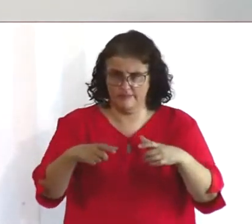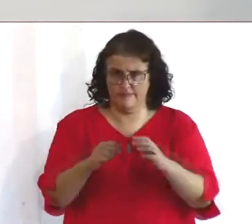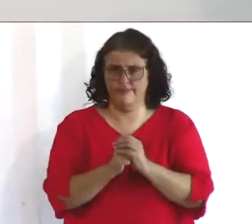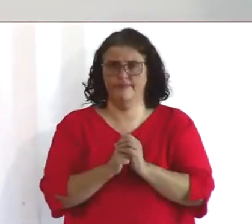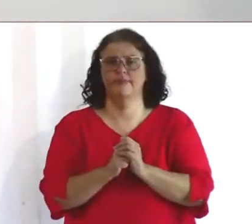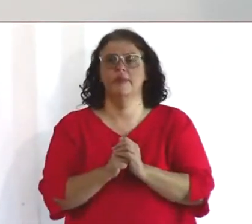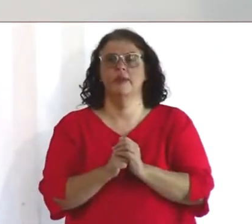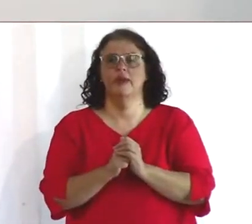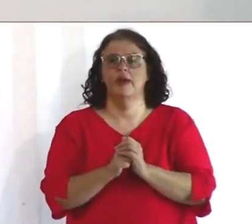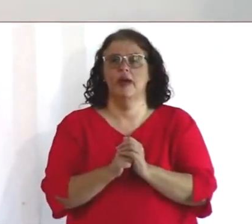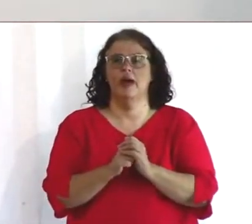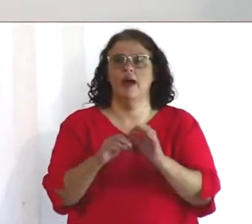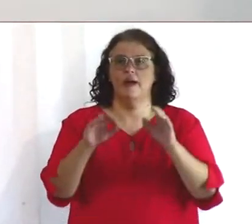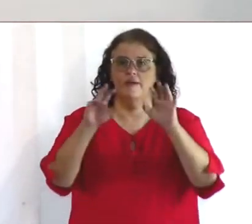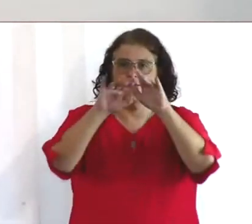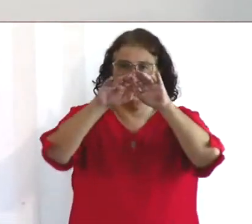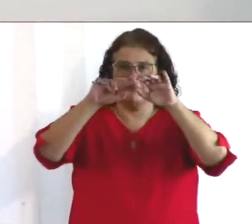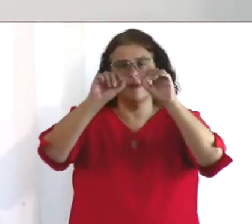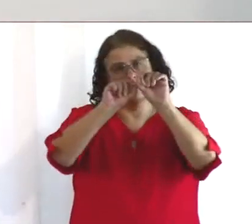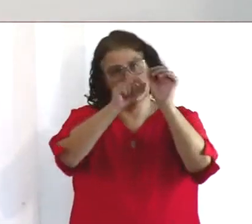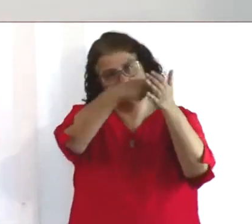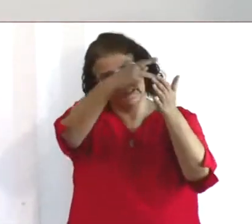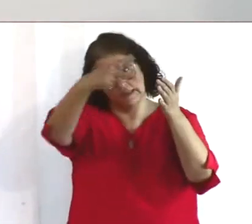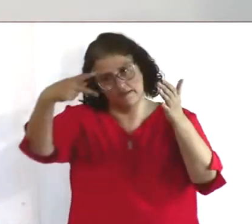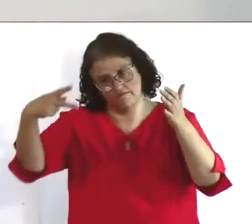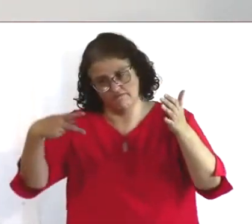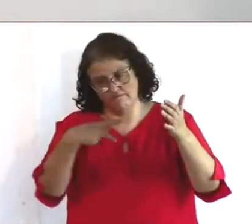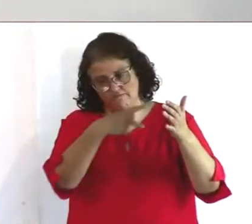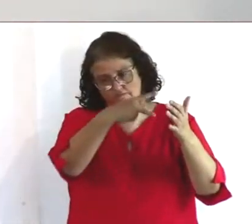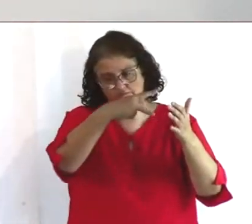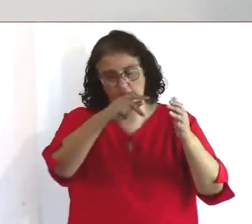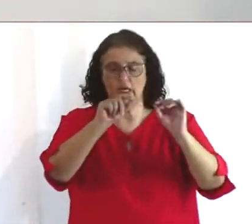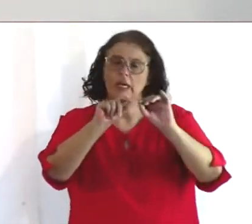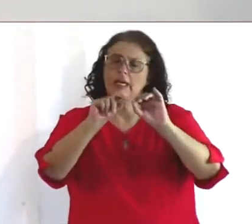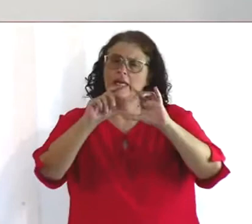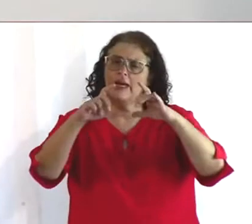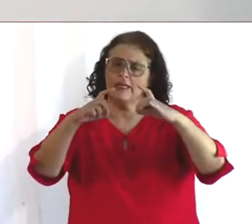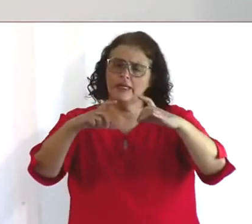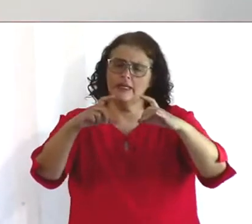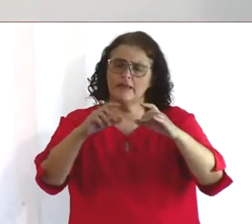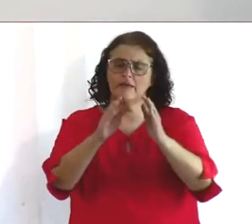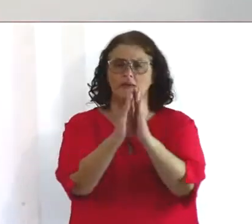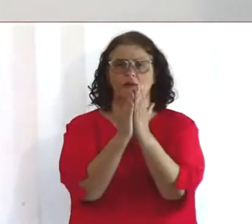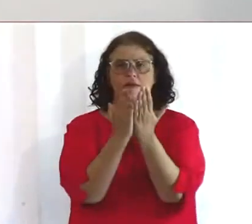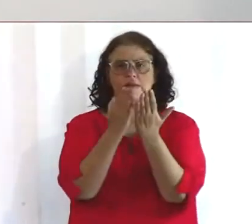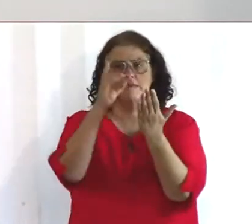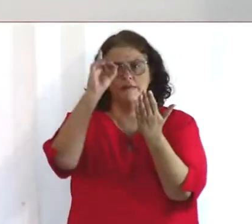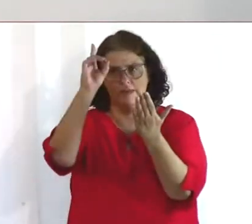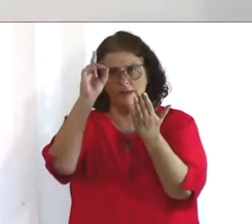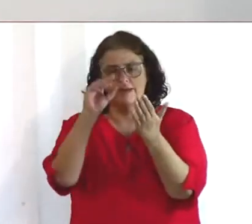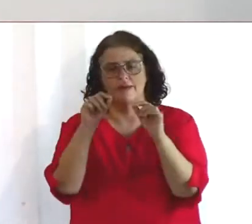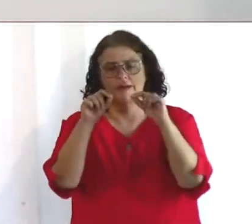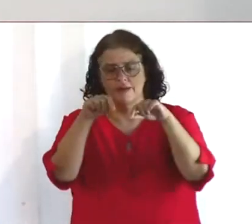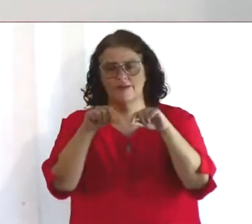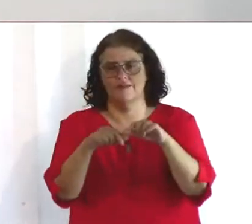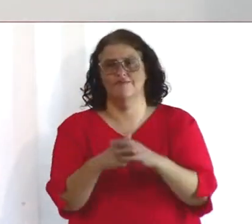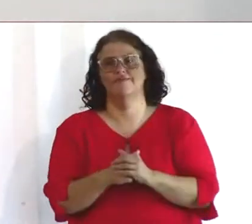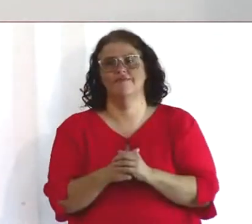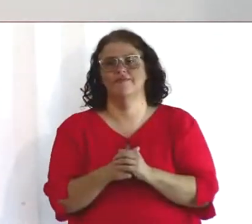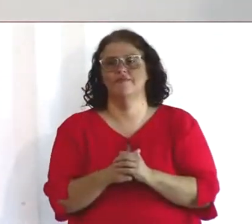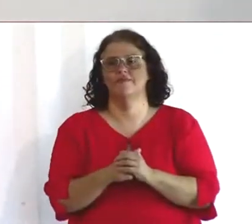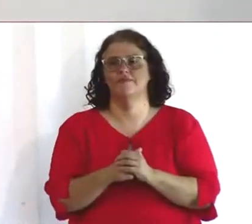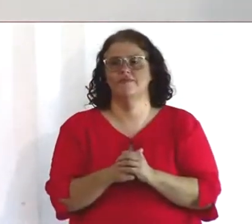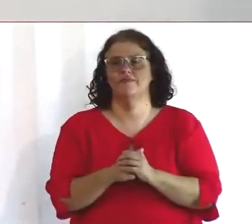uma Bíblia bem no centro desta cidade. Se vocês quiserem e tiverem habilidade, também desenhem as pessoas.